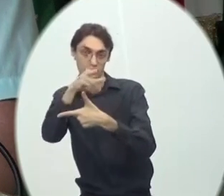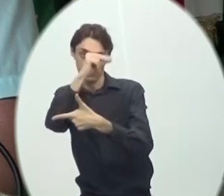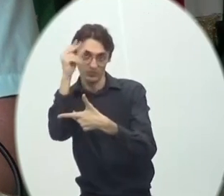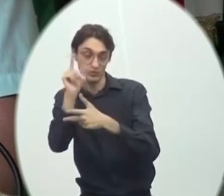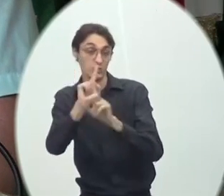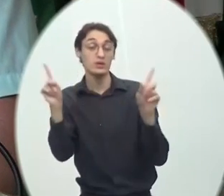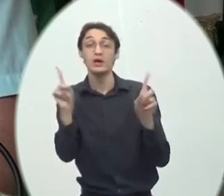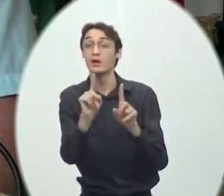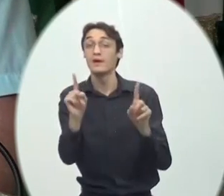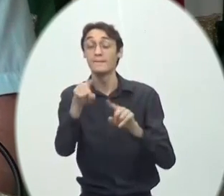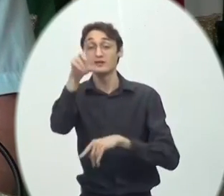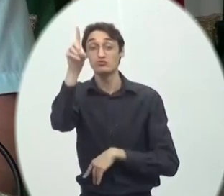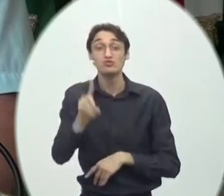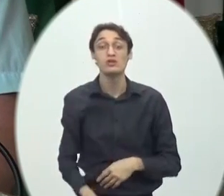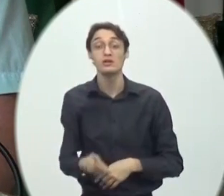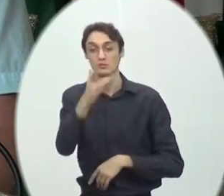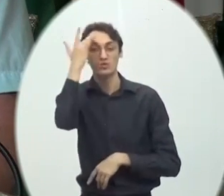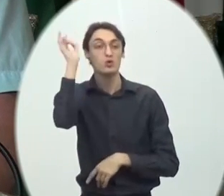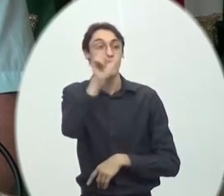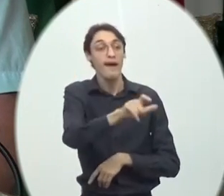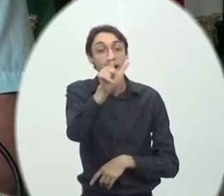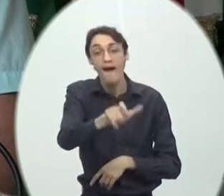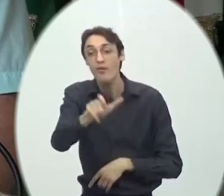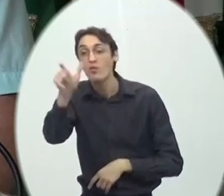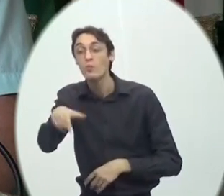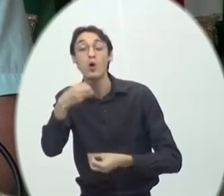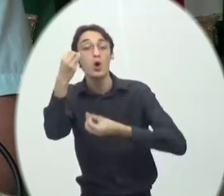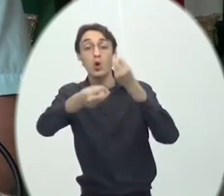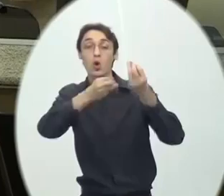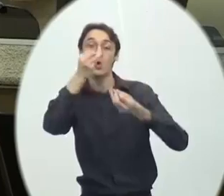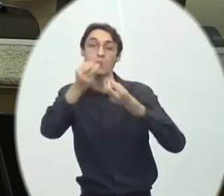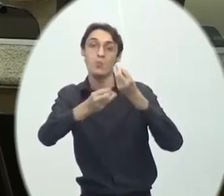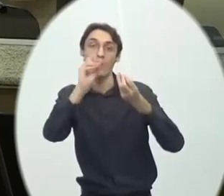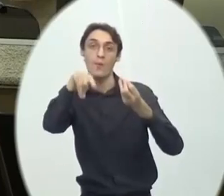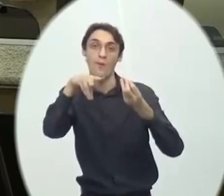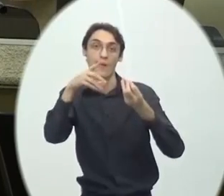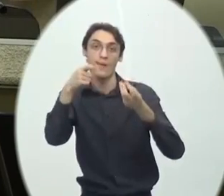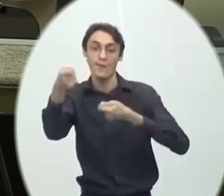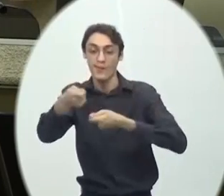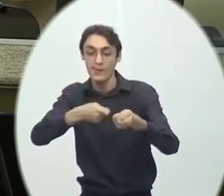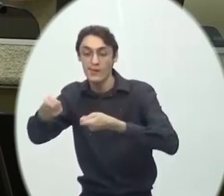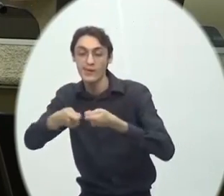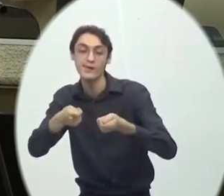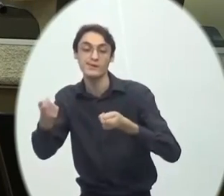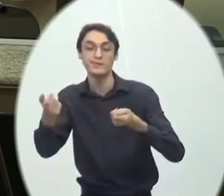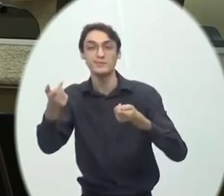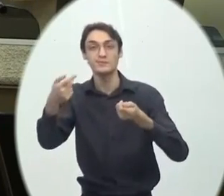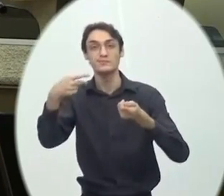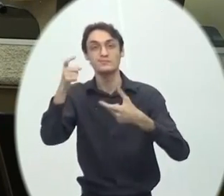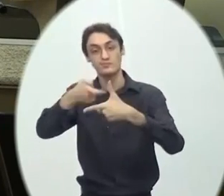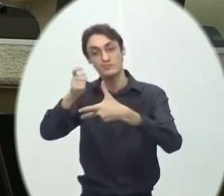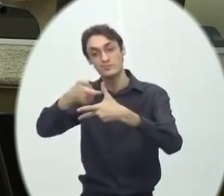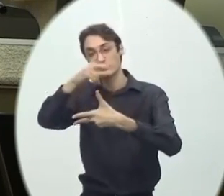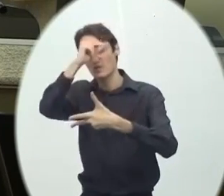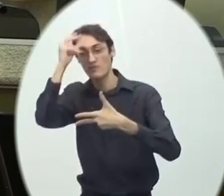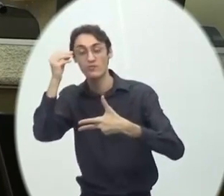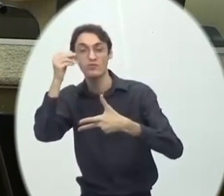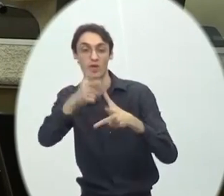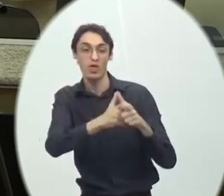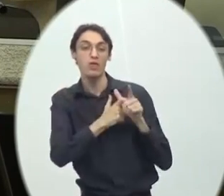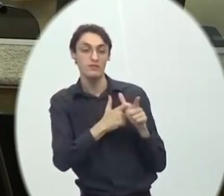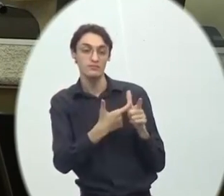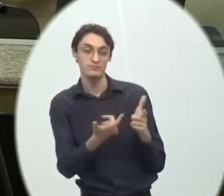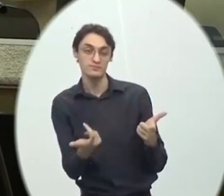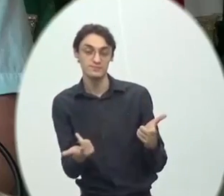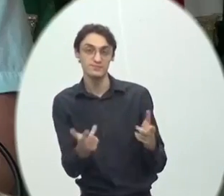como direito do cidadão de saber como que anda a gestão pública nesse quesito, endividamento. Então, esse